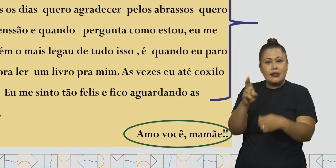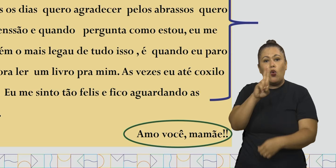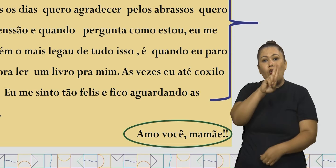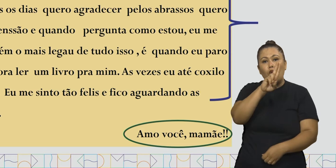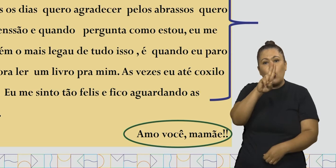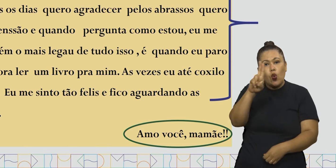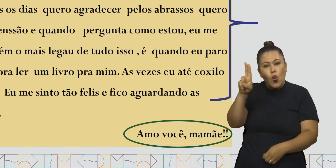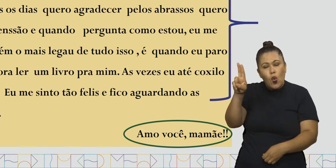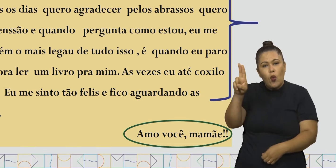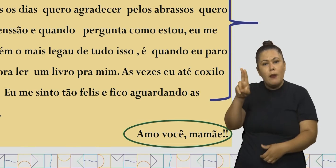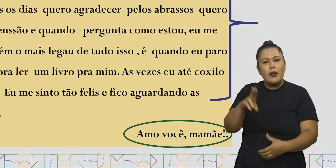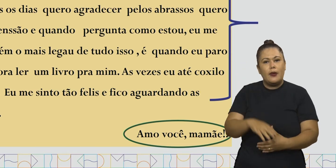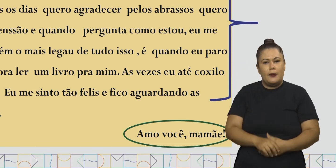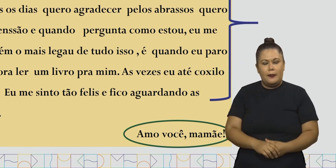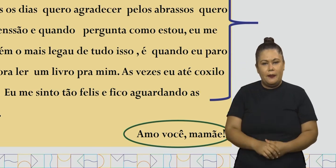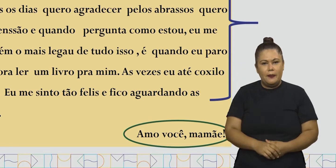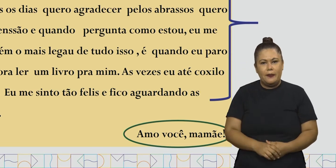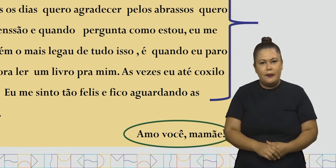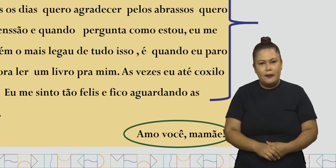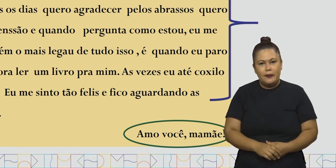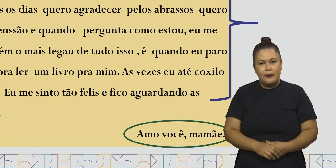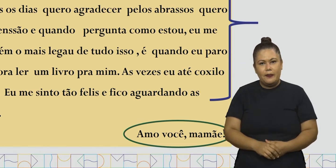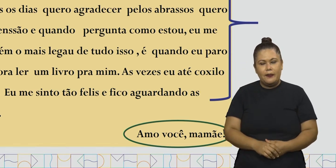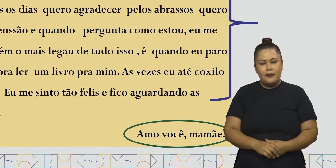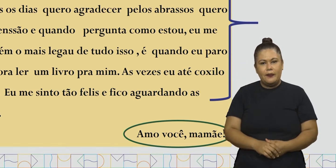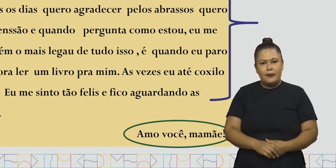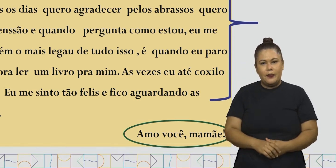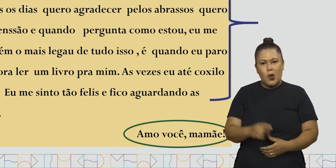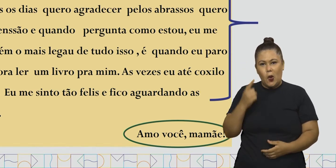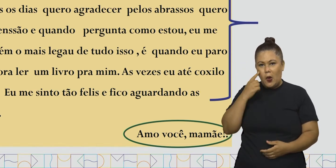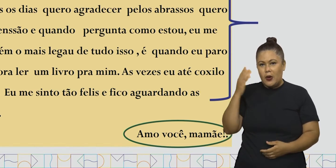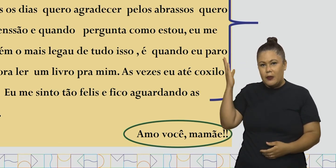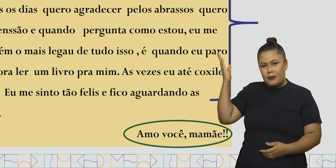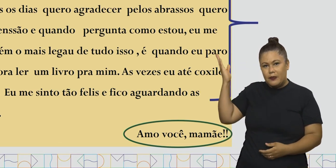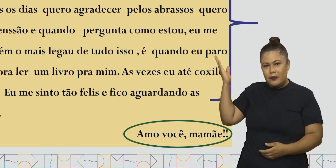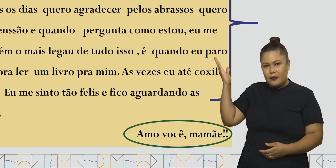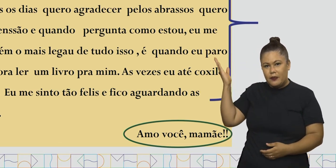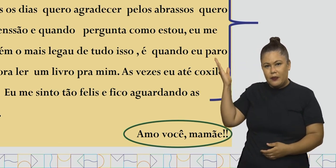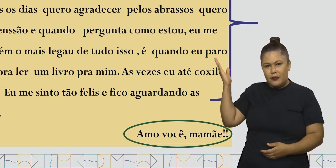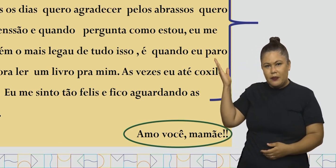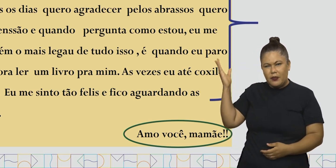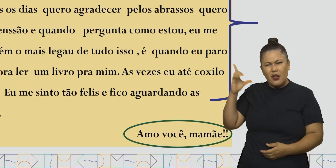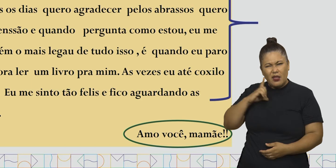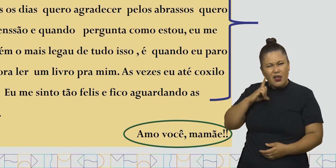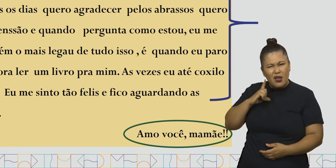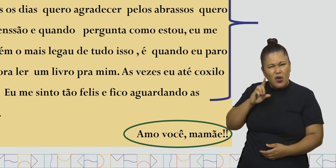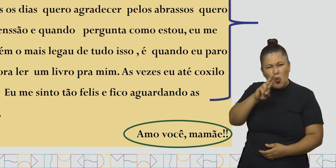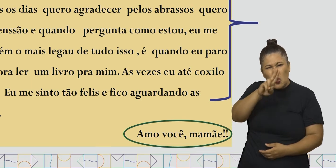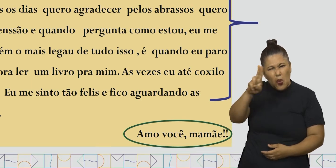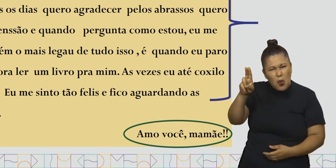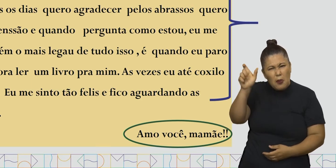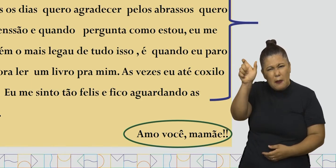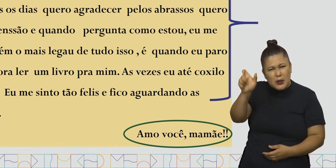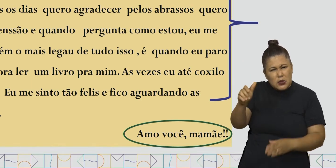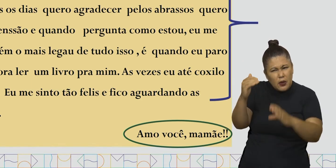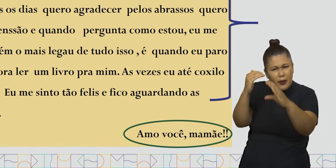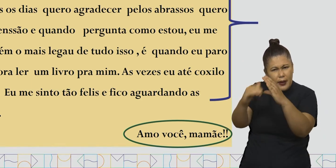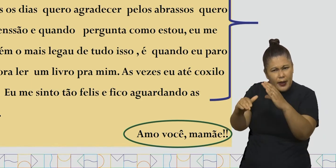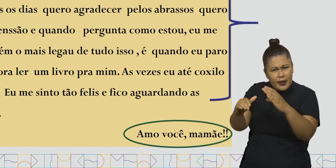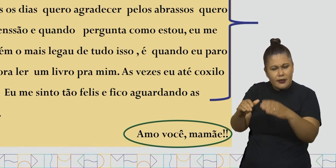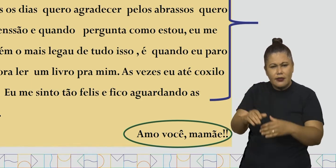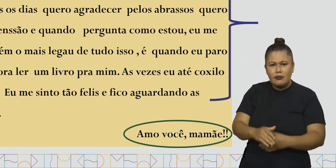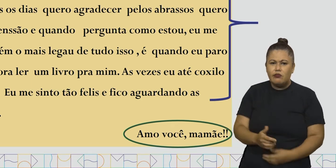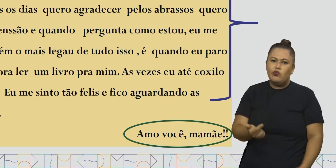nome ou a identificação para quem está sendo enviada esta carta? Não! No caso